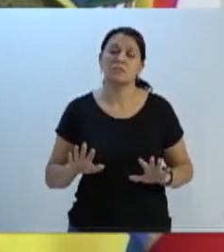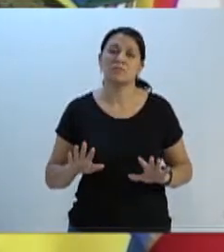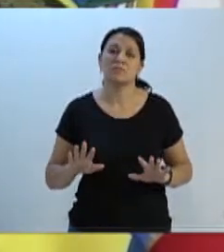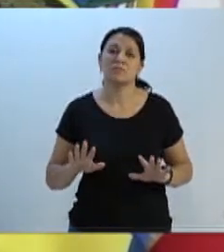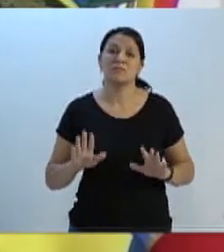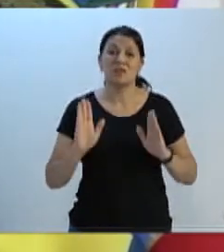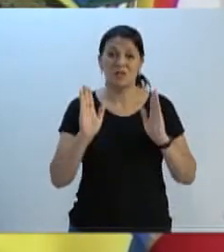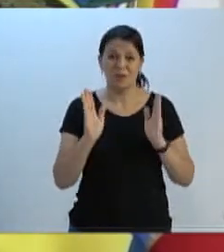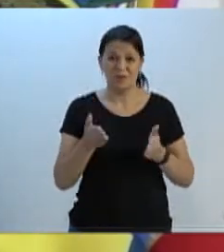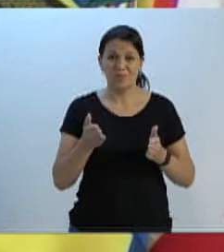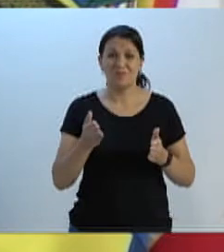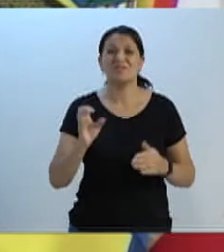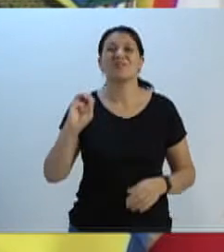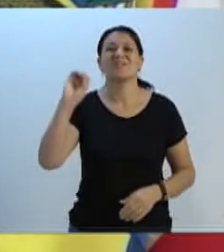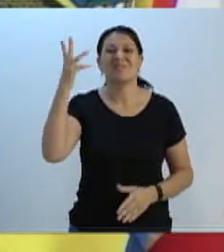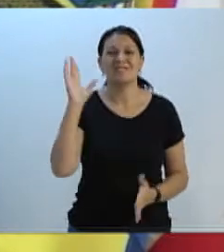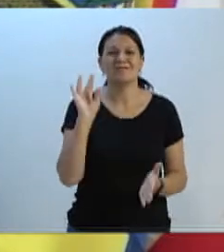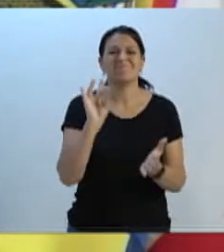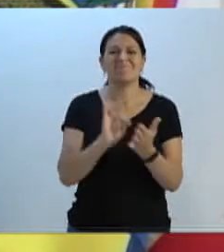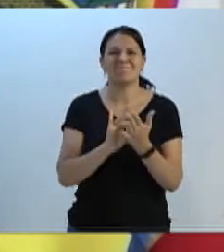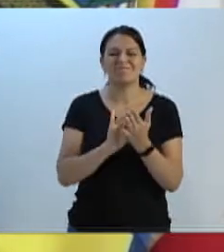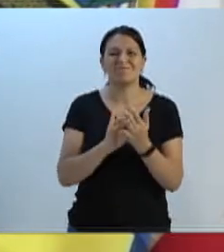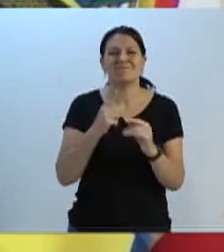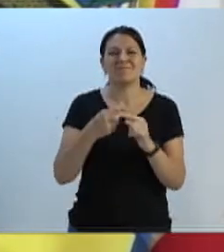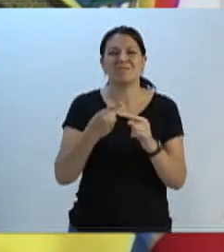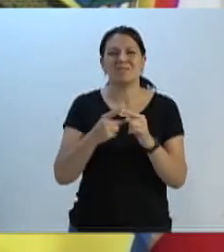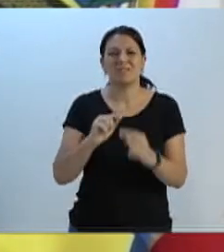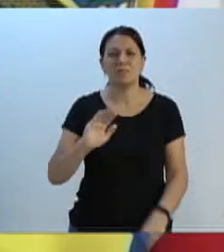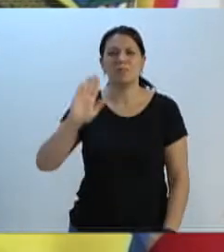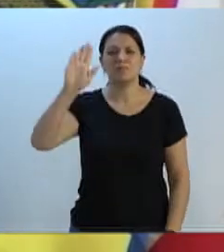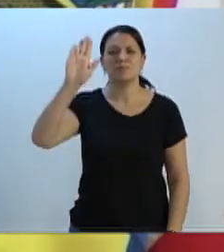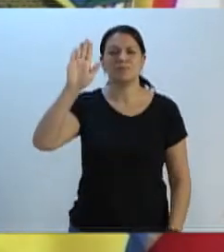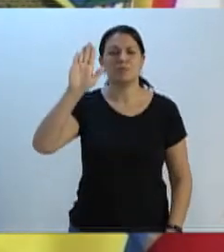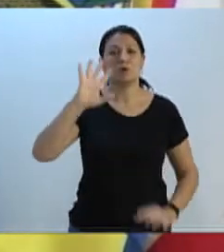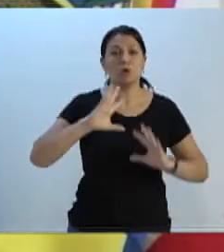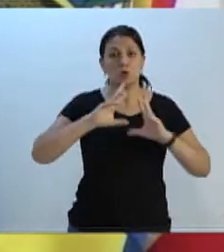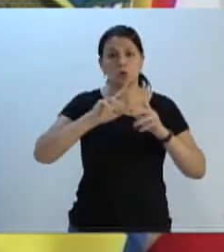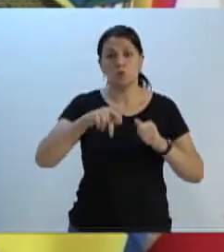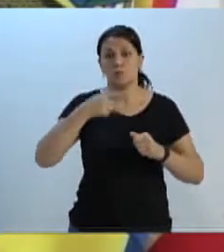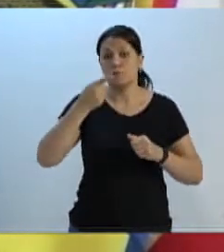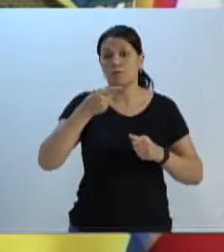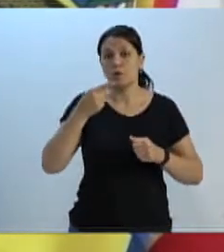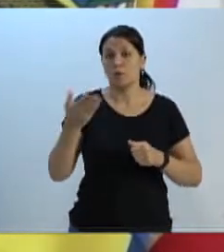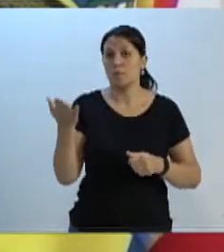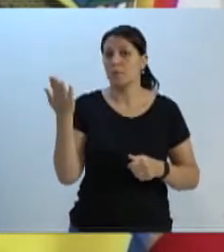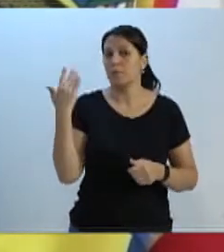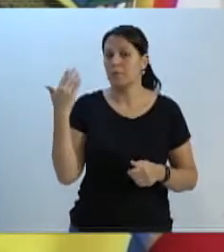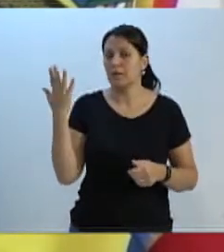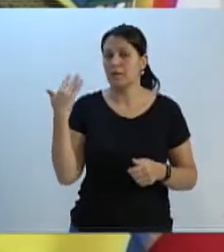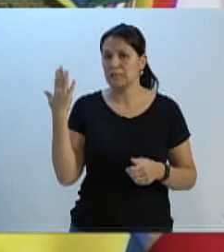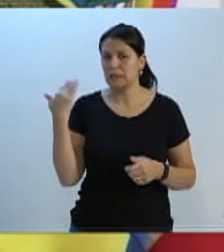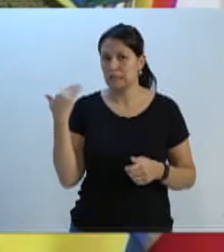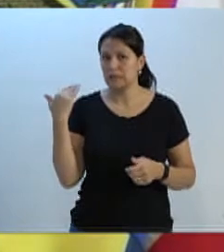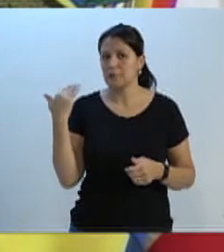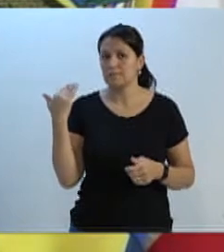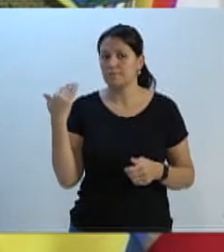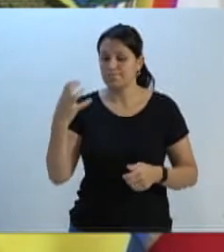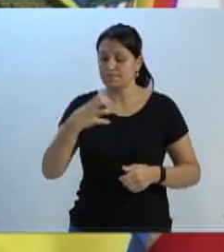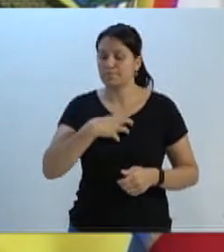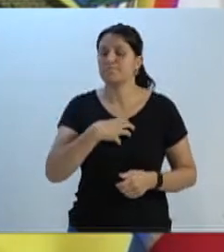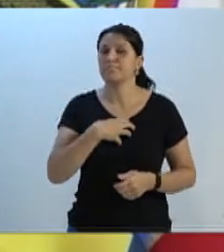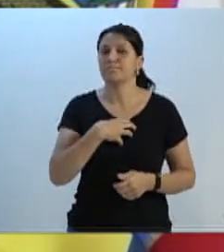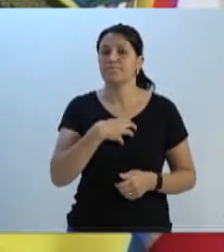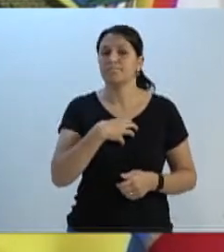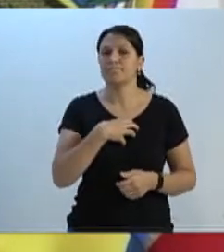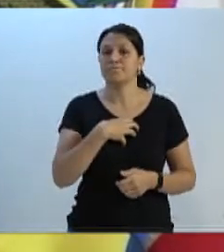a sua premonição, porque na eleição seguinte, aquilo que ele visualizou, que ele sentiu e